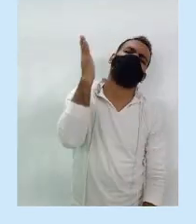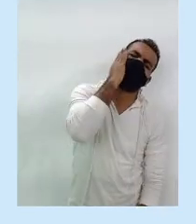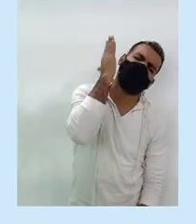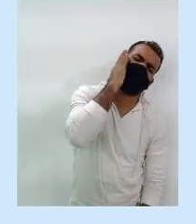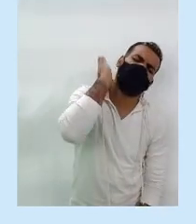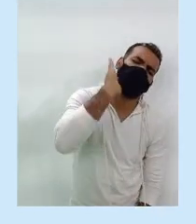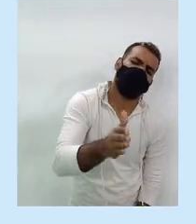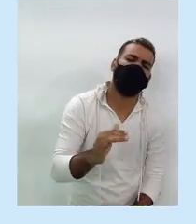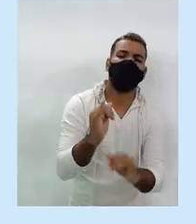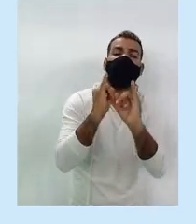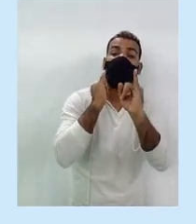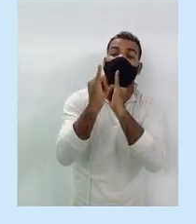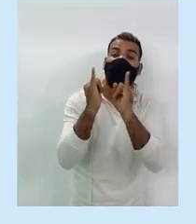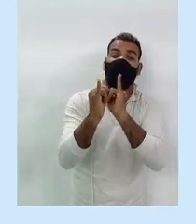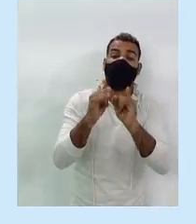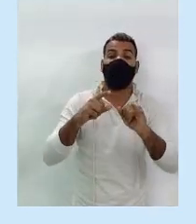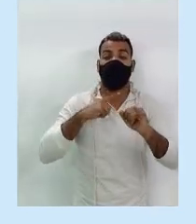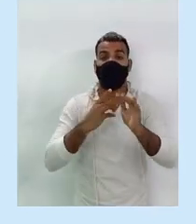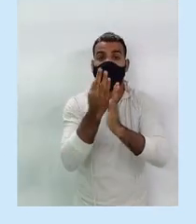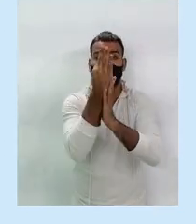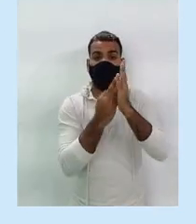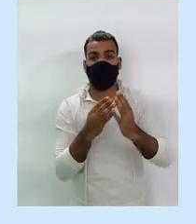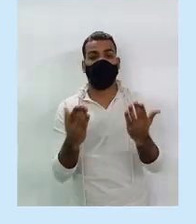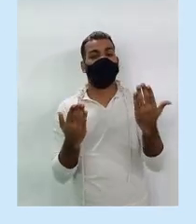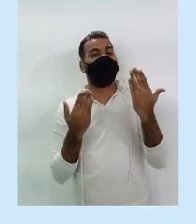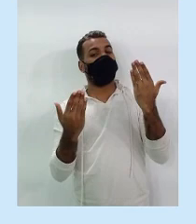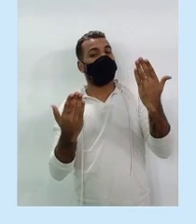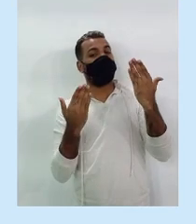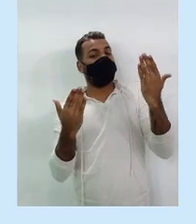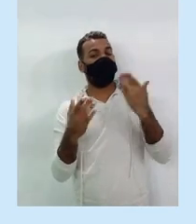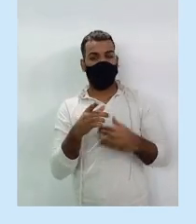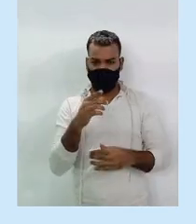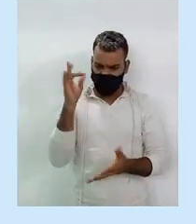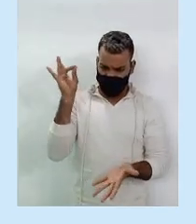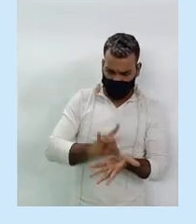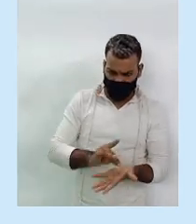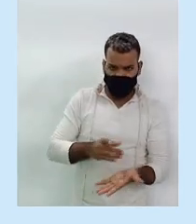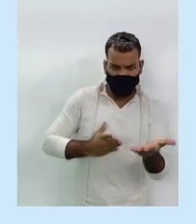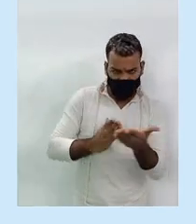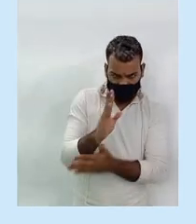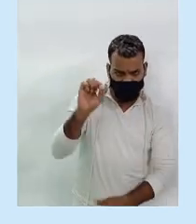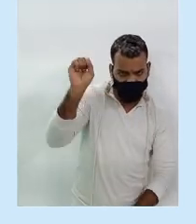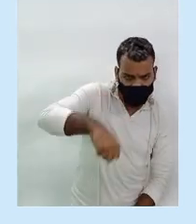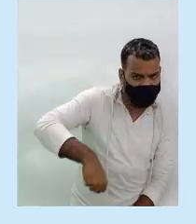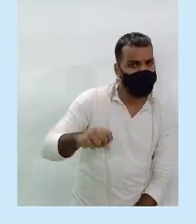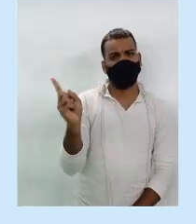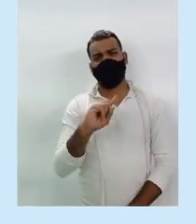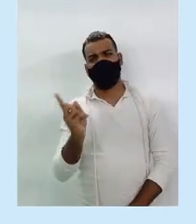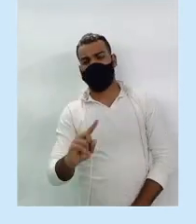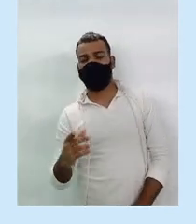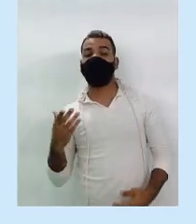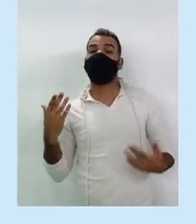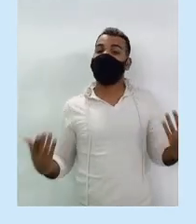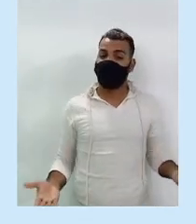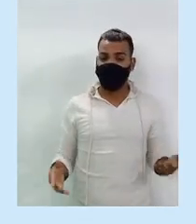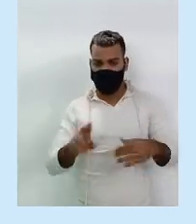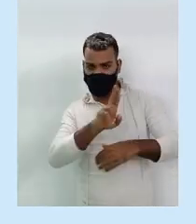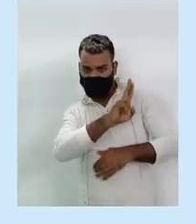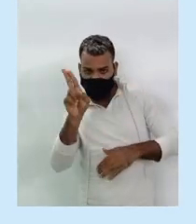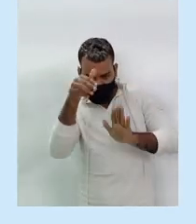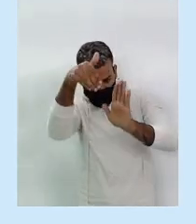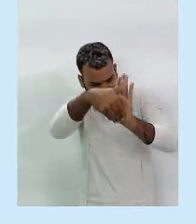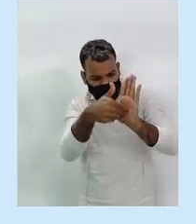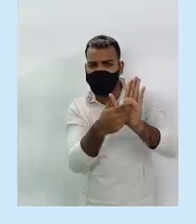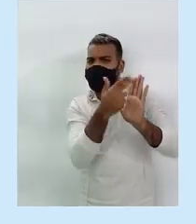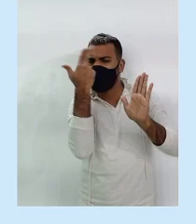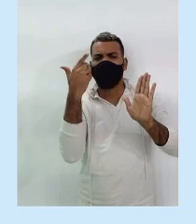vezes textos duvidosos, em que nós não sabemos onde estão os seus autores, ou quem